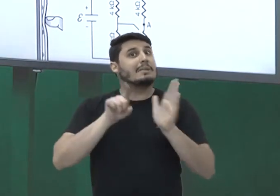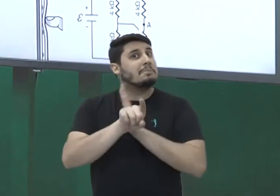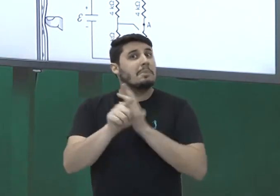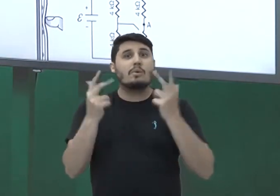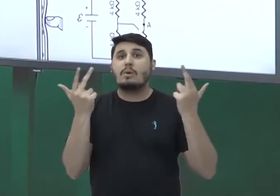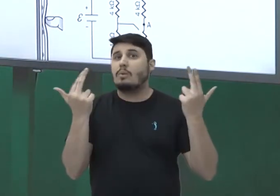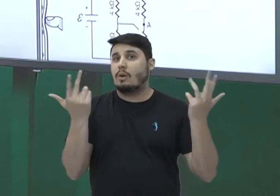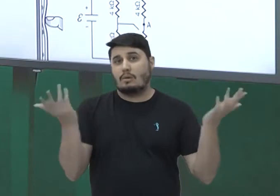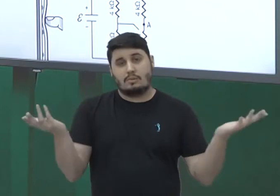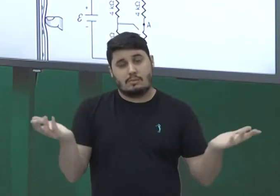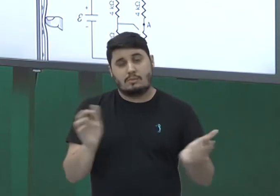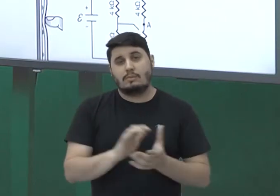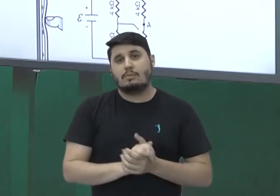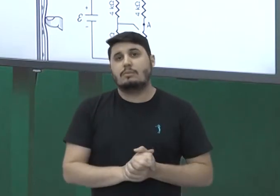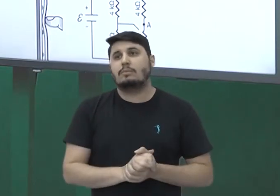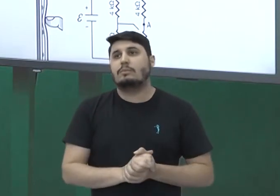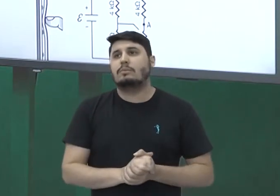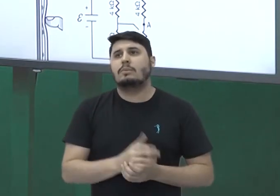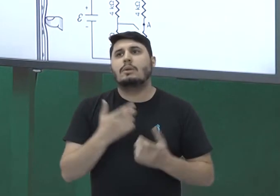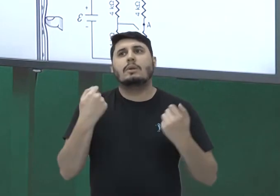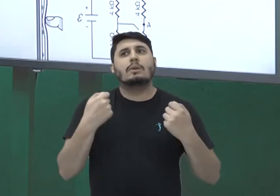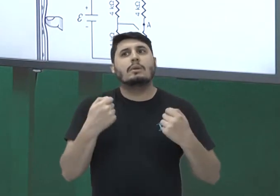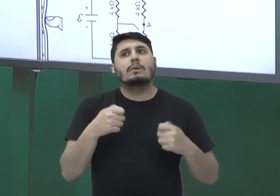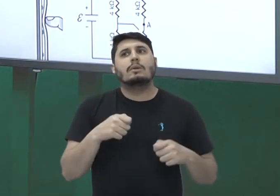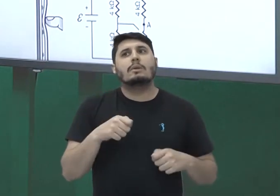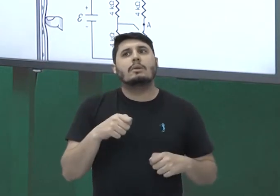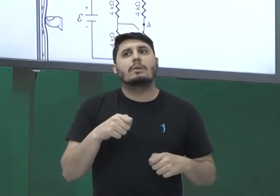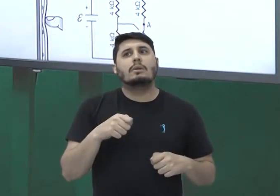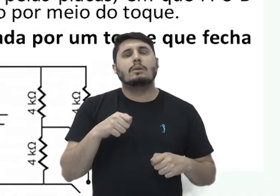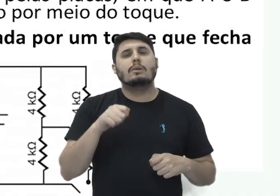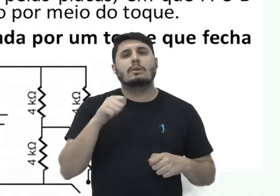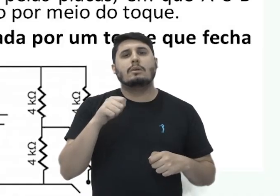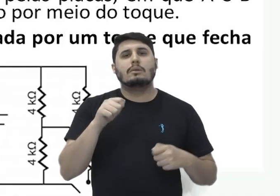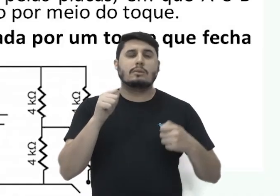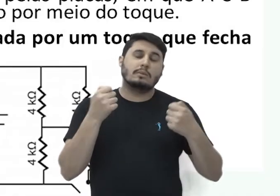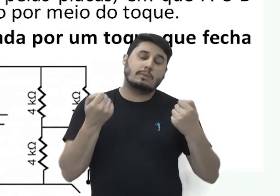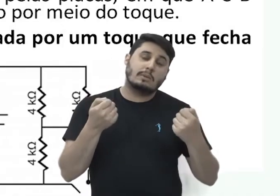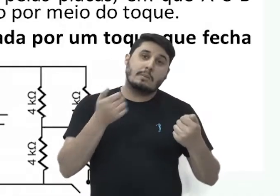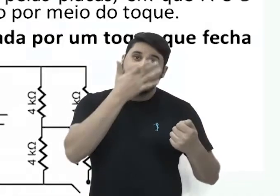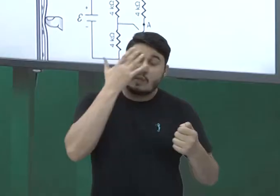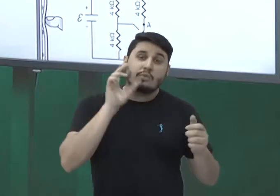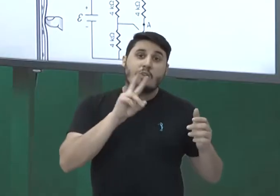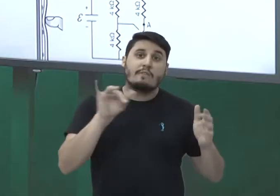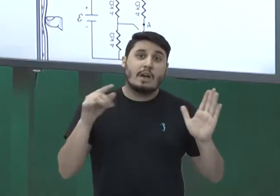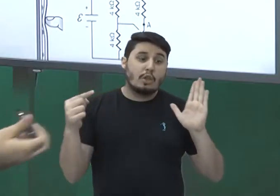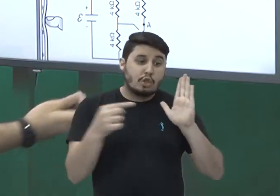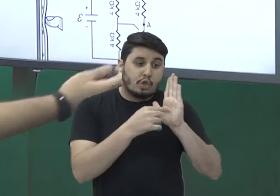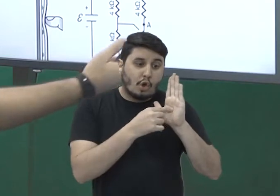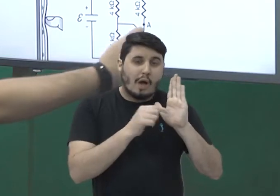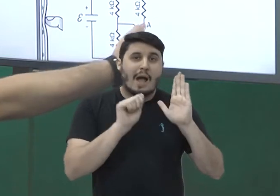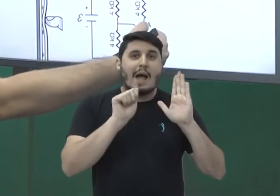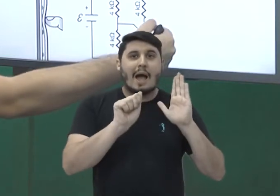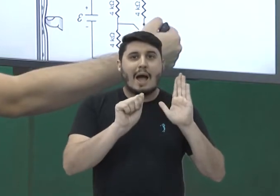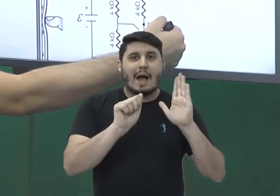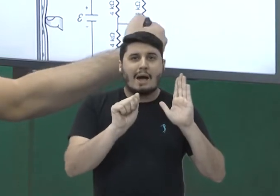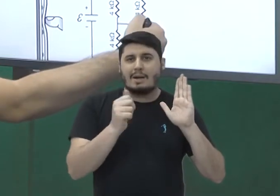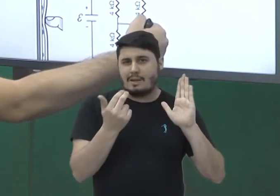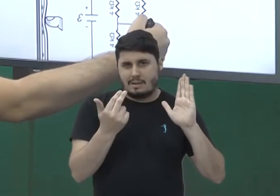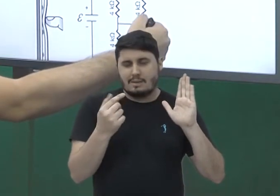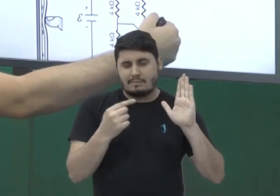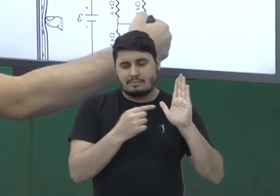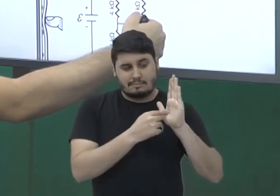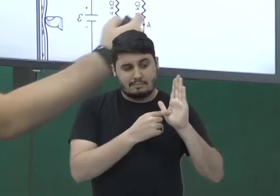é a situação. Ele diz aqui, certo? Que a pessoa vai tocar no ponto A. Quando toca no ponto A